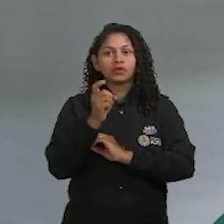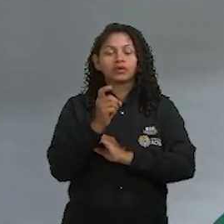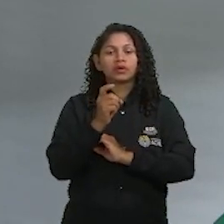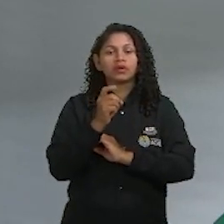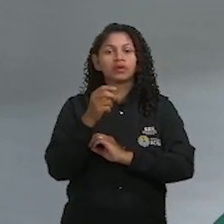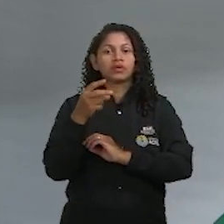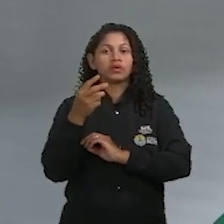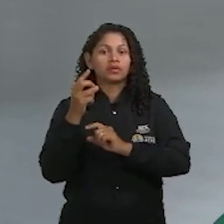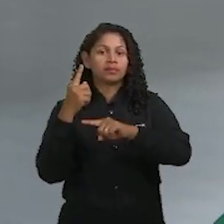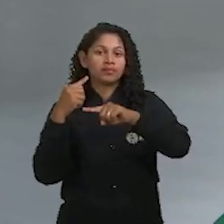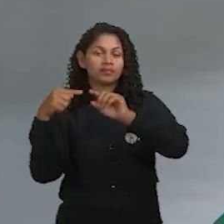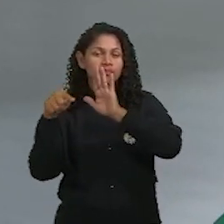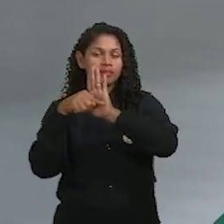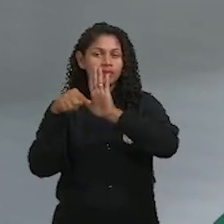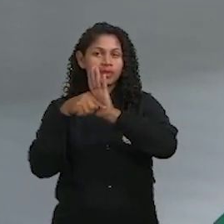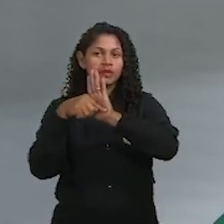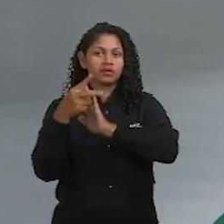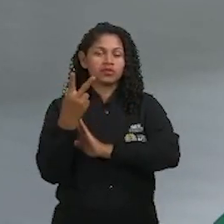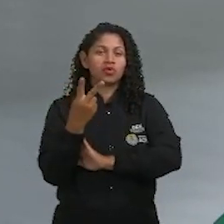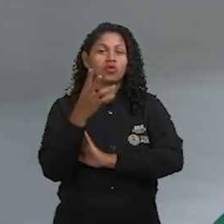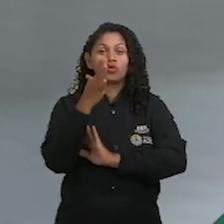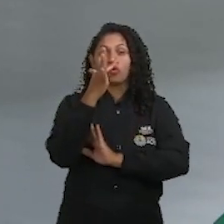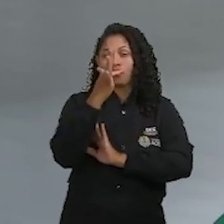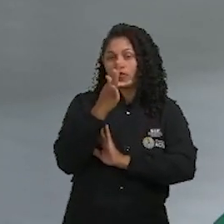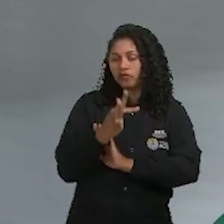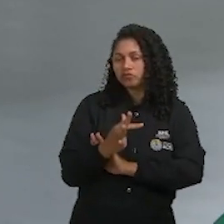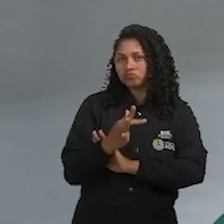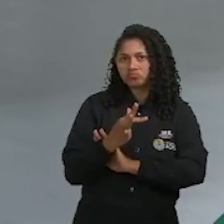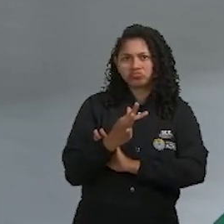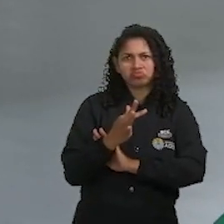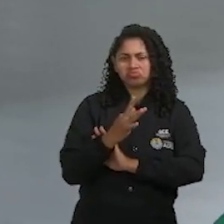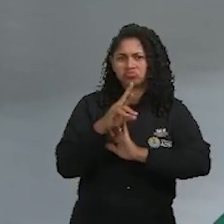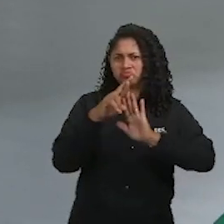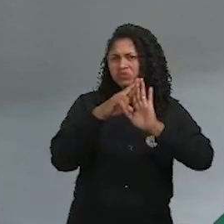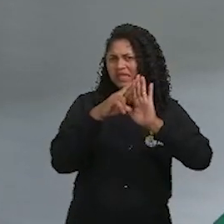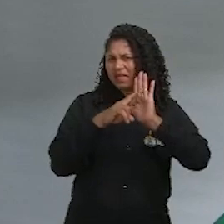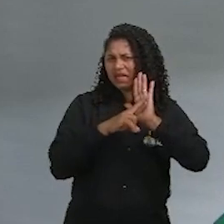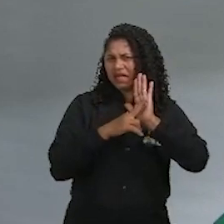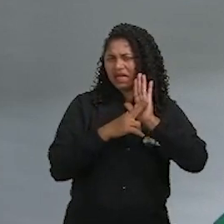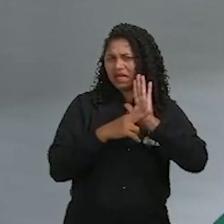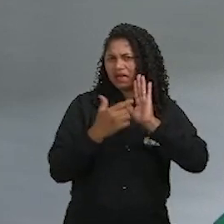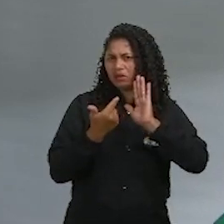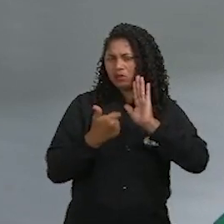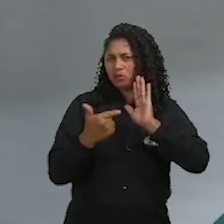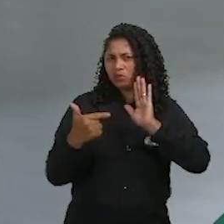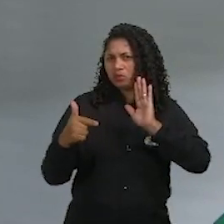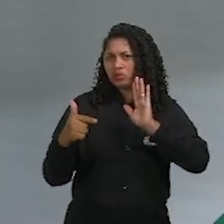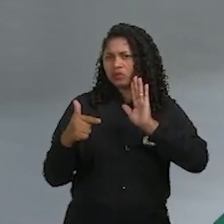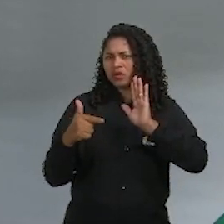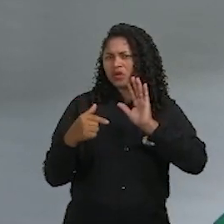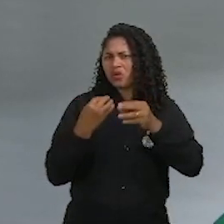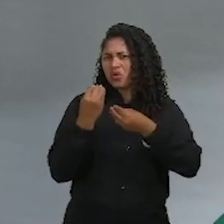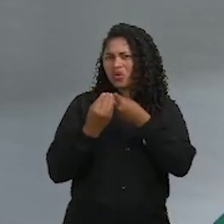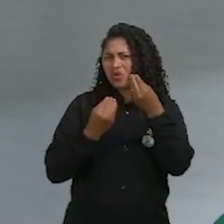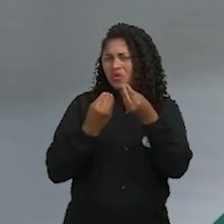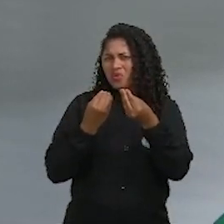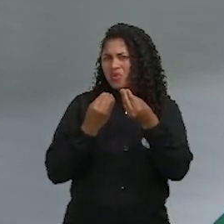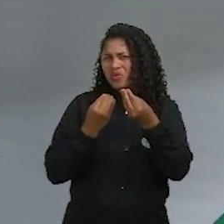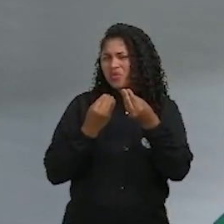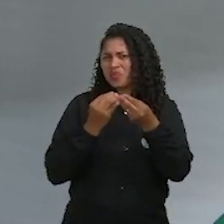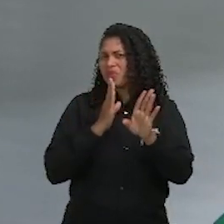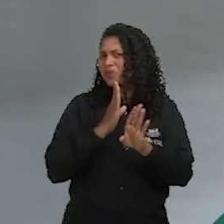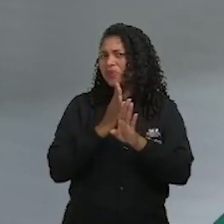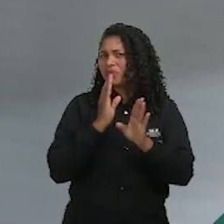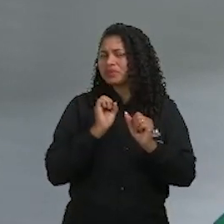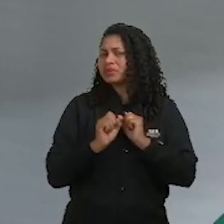O fósforo, como ele não se encaixa em nenhuma regra anterior, o que eu vou fazer para identificá-lo nessa reação? Eu